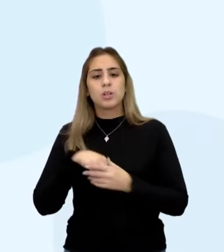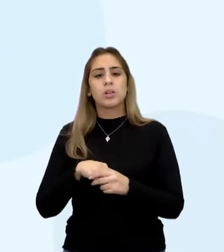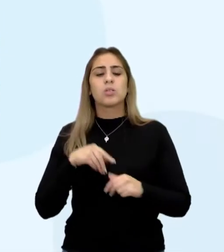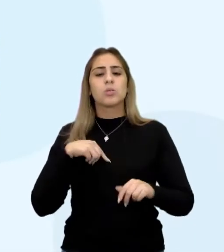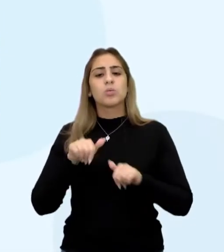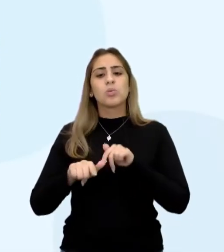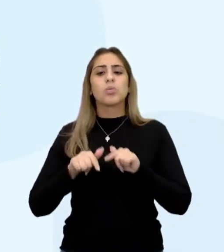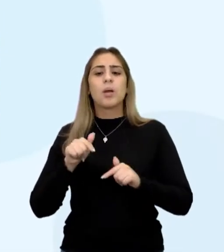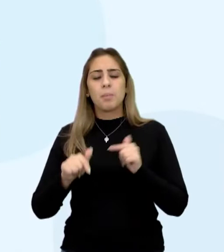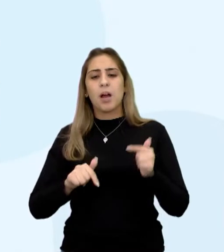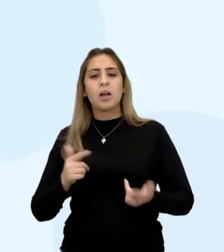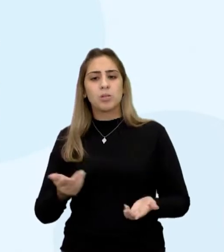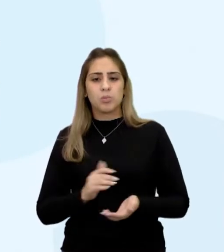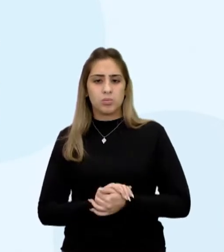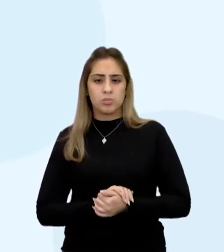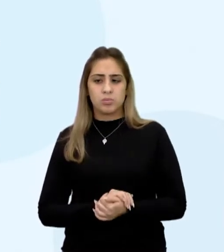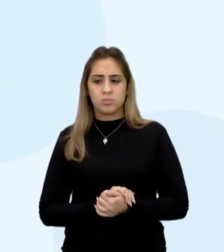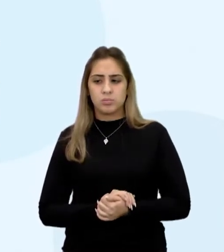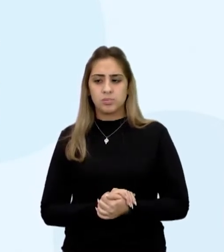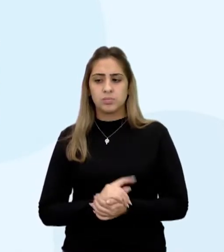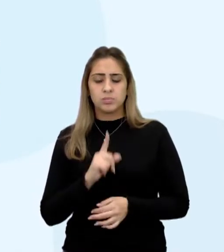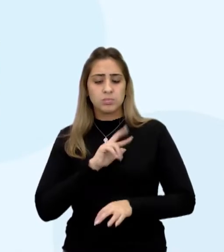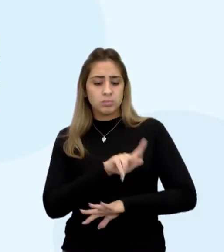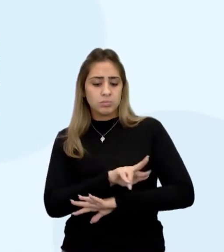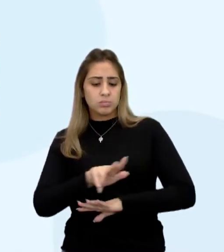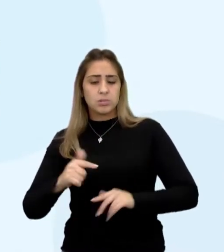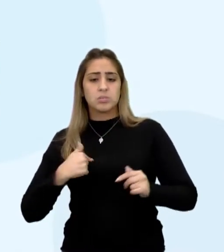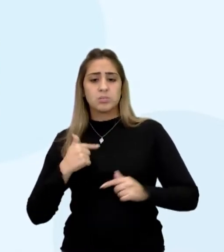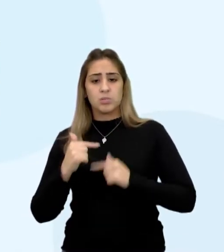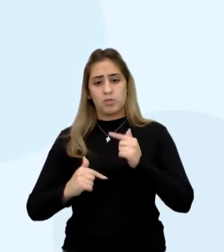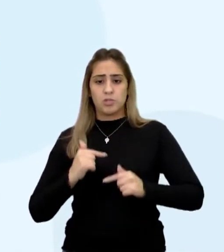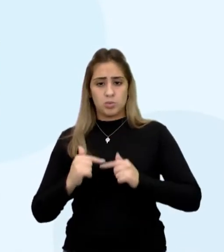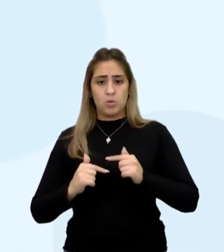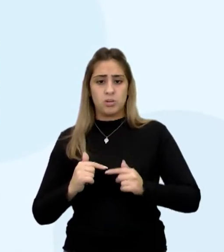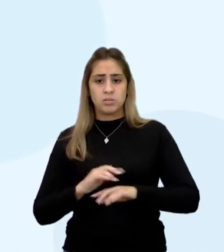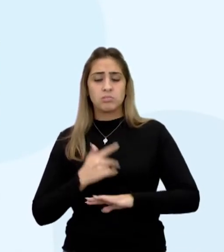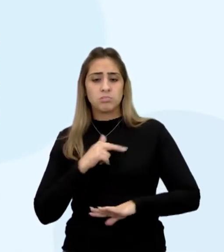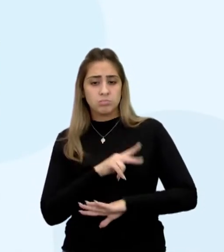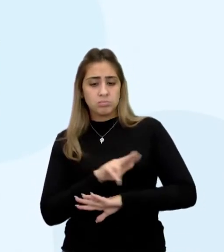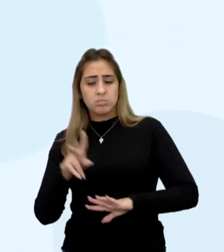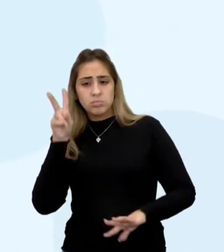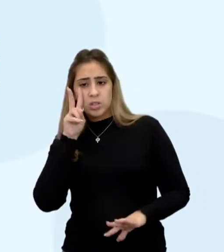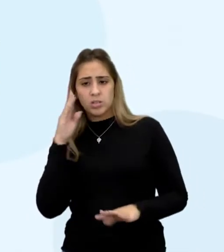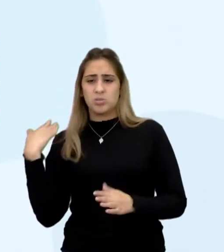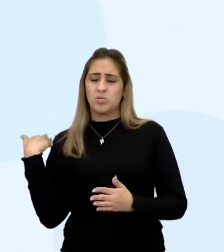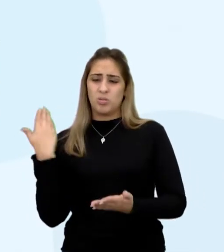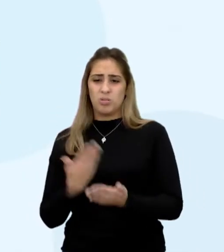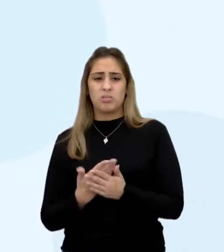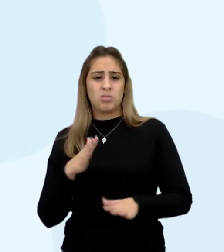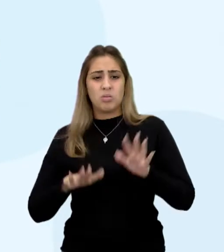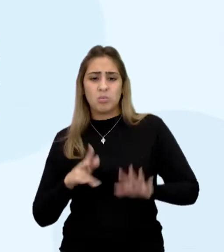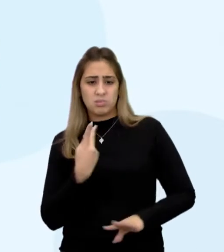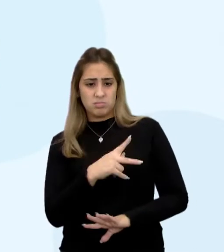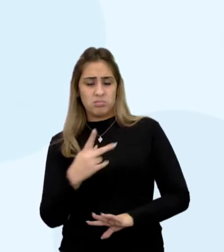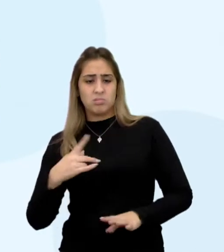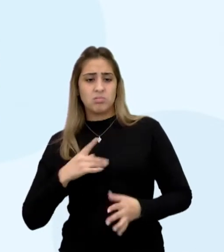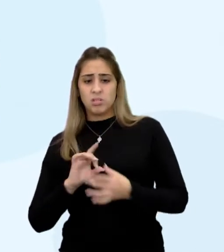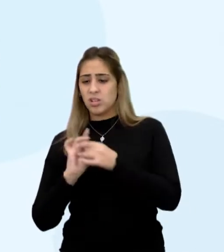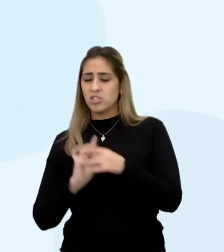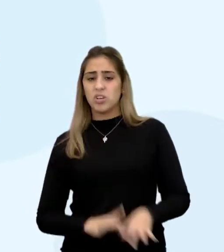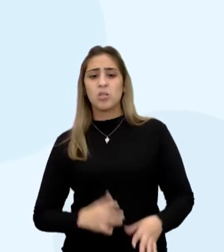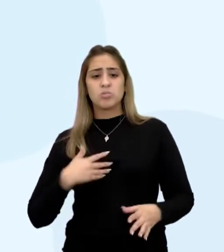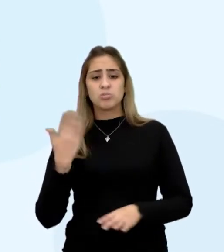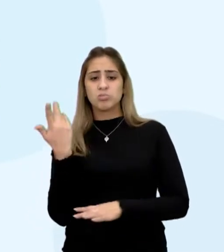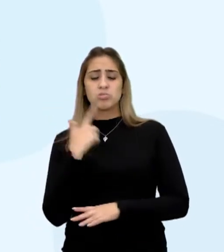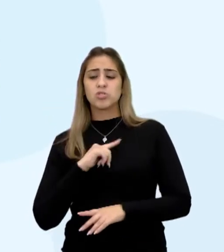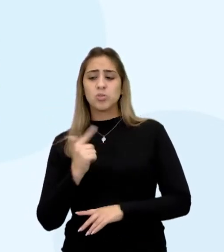de trabalho. Existem centenas de profissões e, ao longo da história, algumas delas deixaram